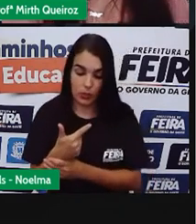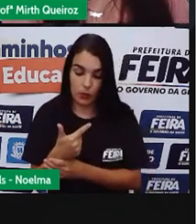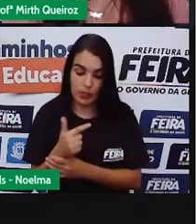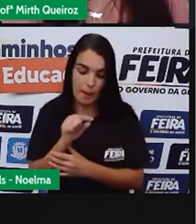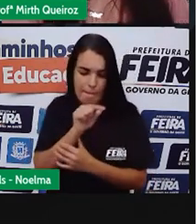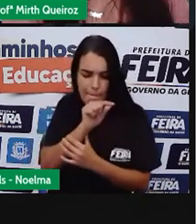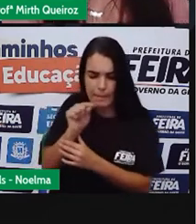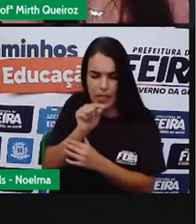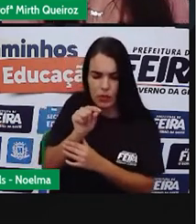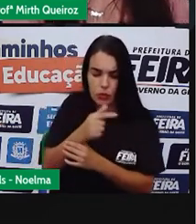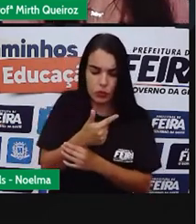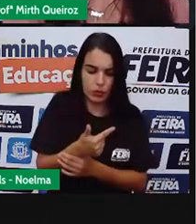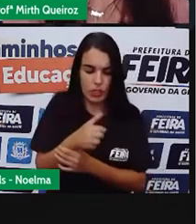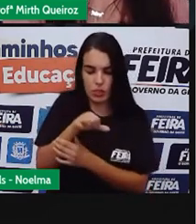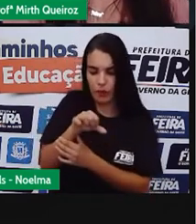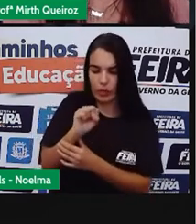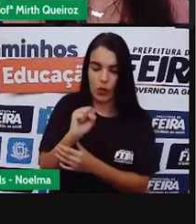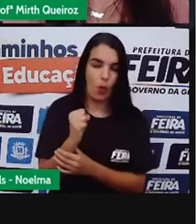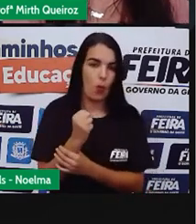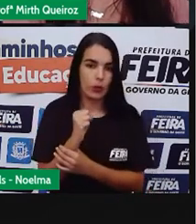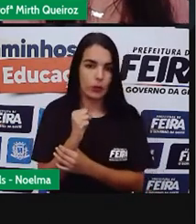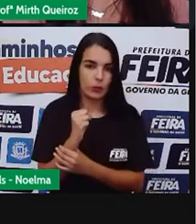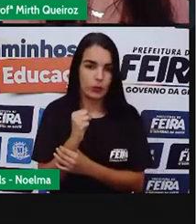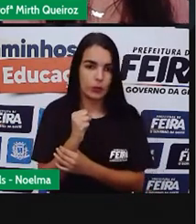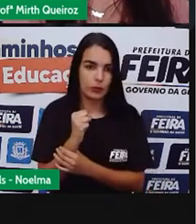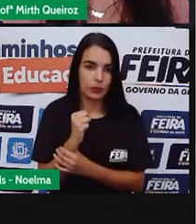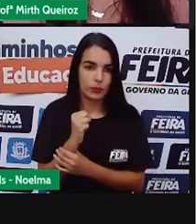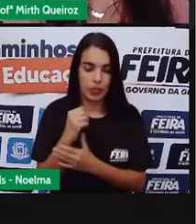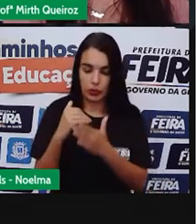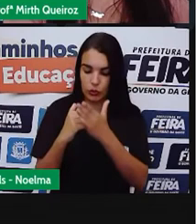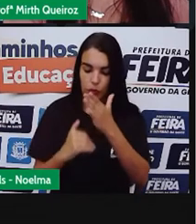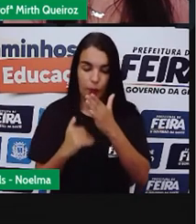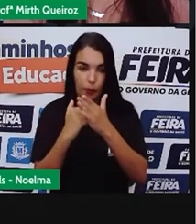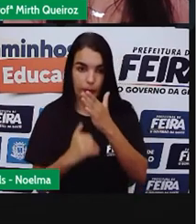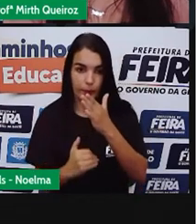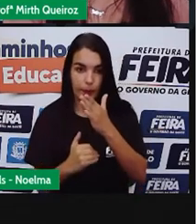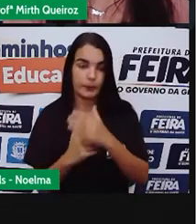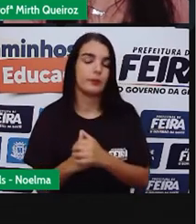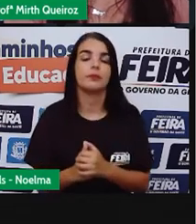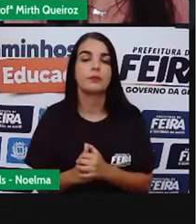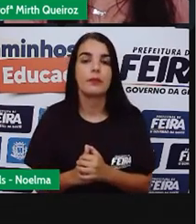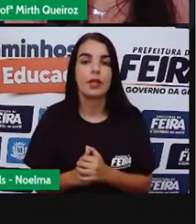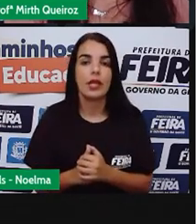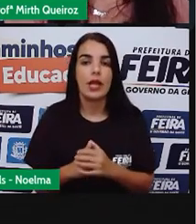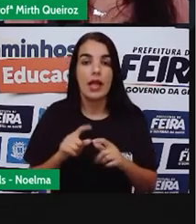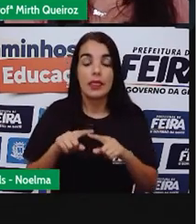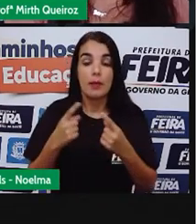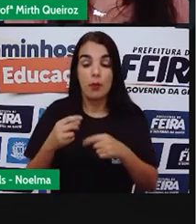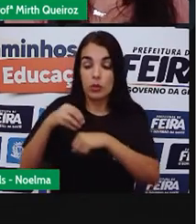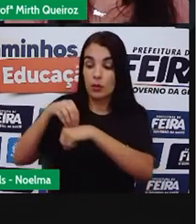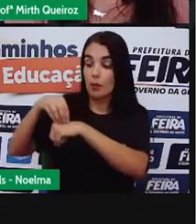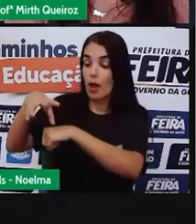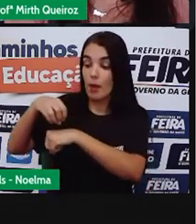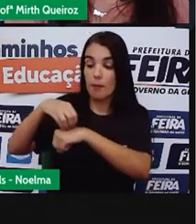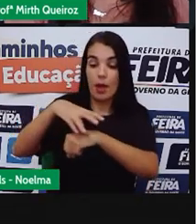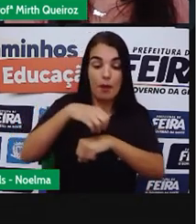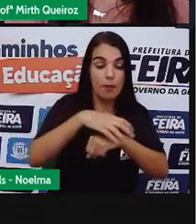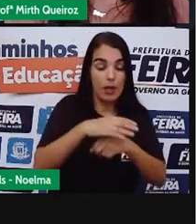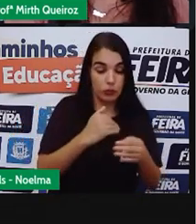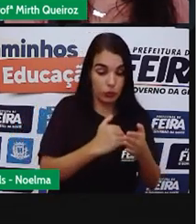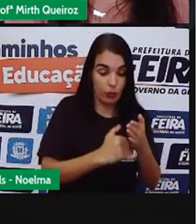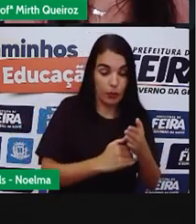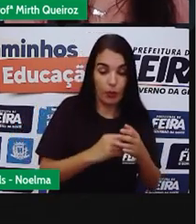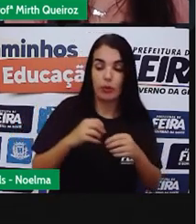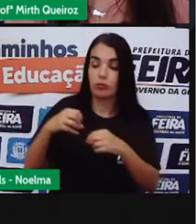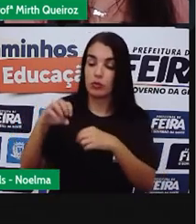642 menos 298, que é uma quantia de subtração. E distribuiu o restante entre 8